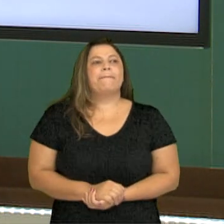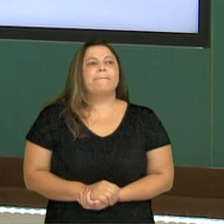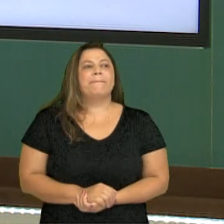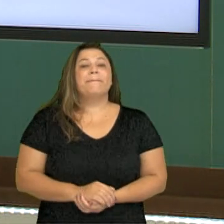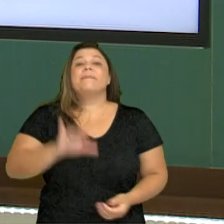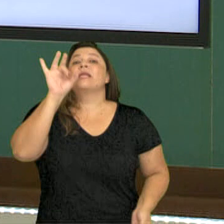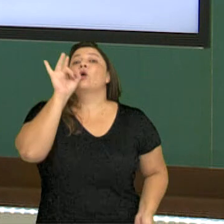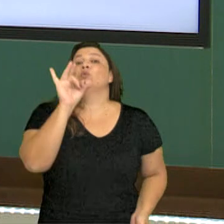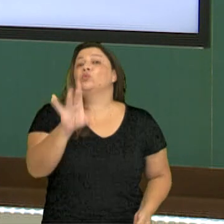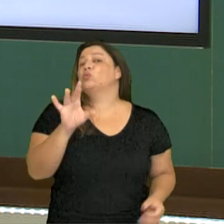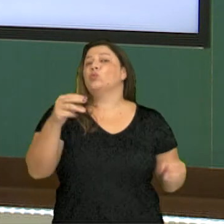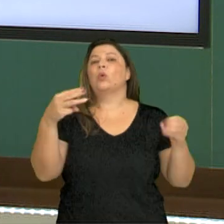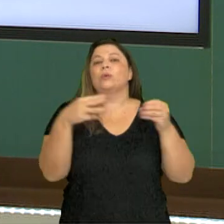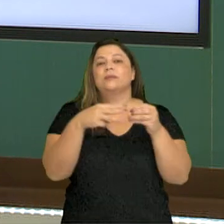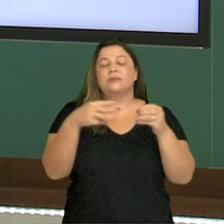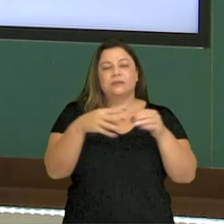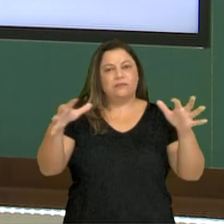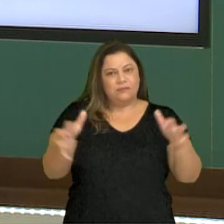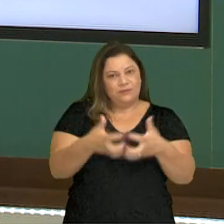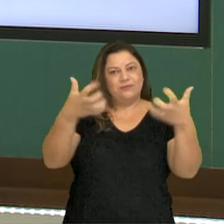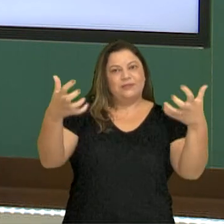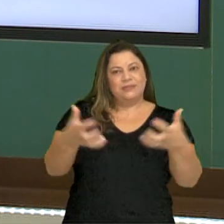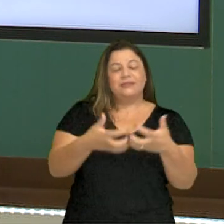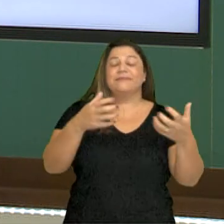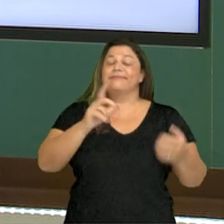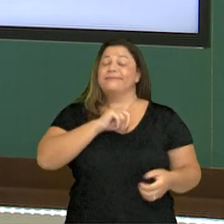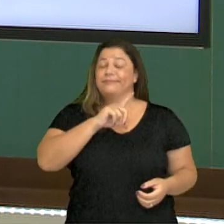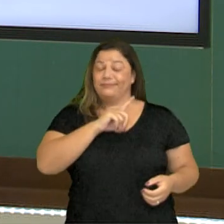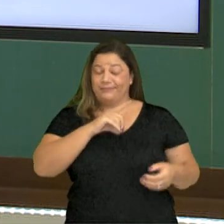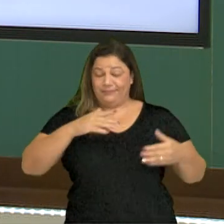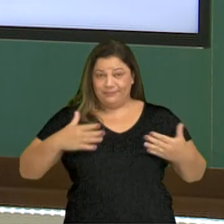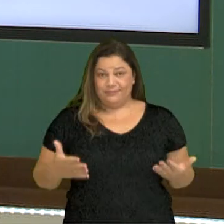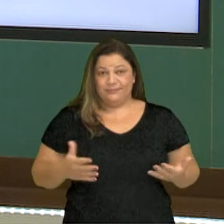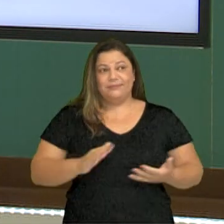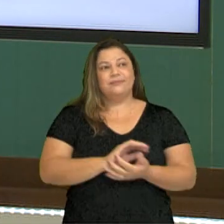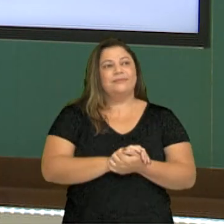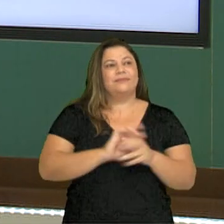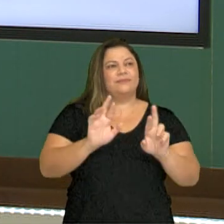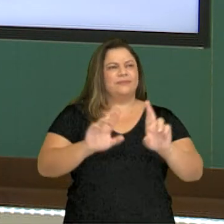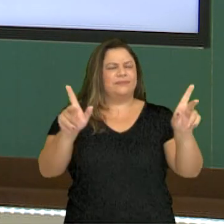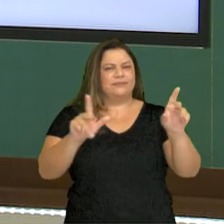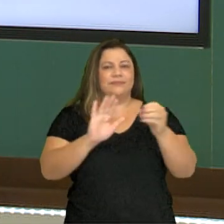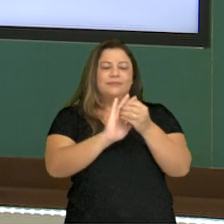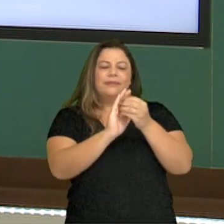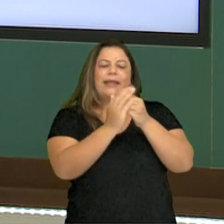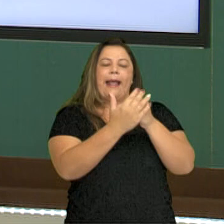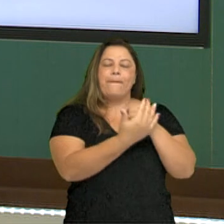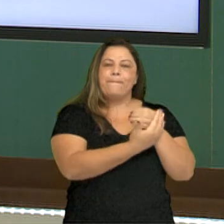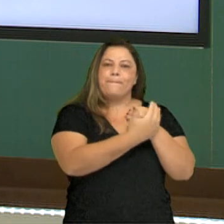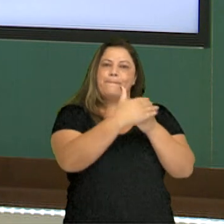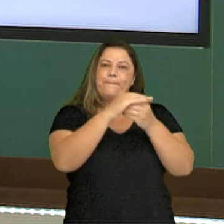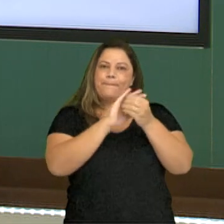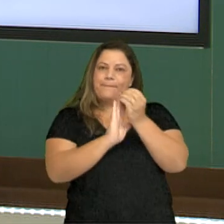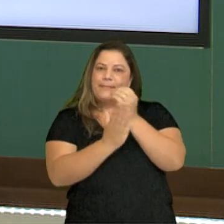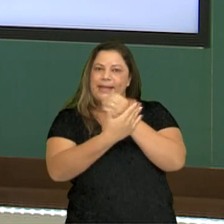as células vegetais têm. Então, aqui começam as diferenças. Parede celular, plastos e vacúolo.